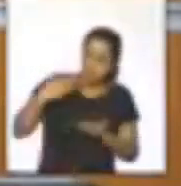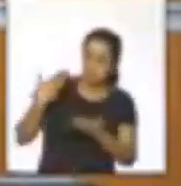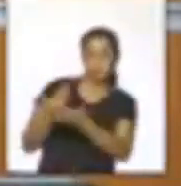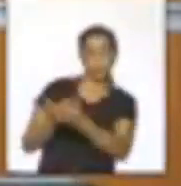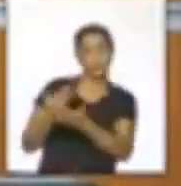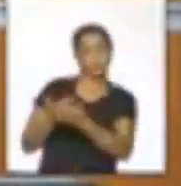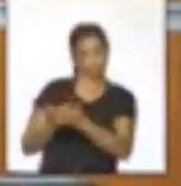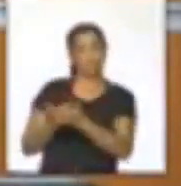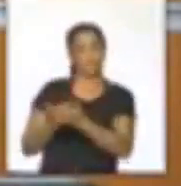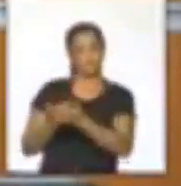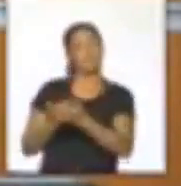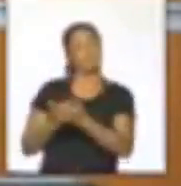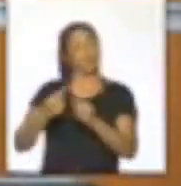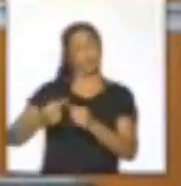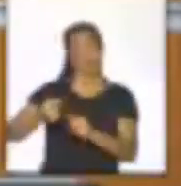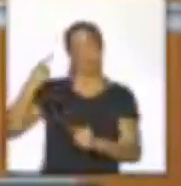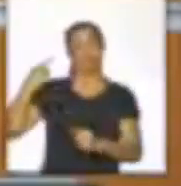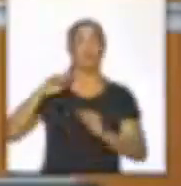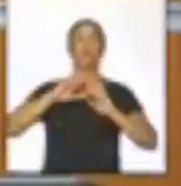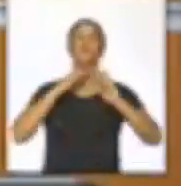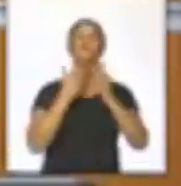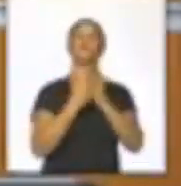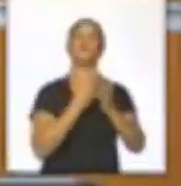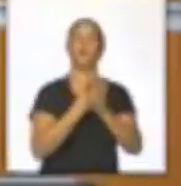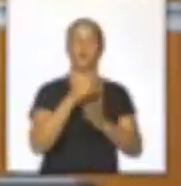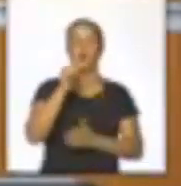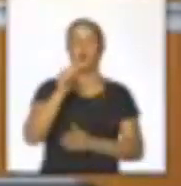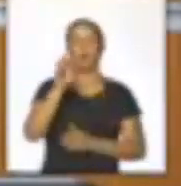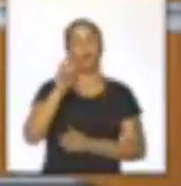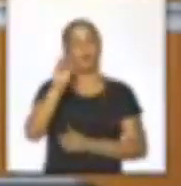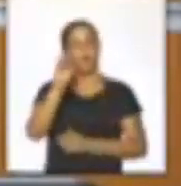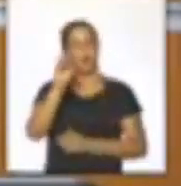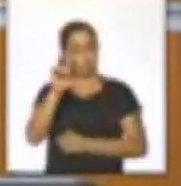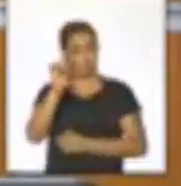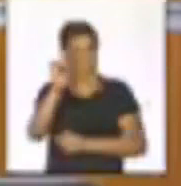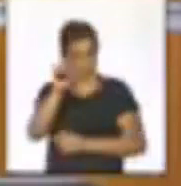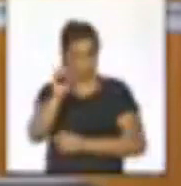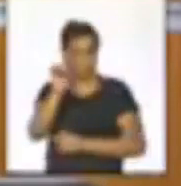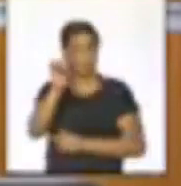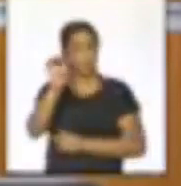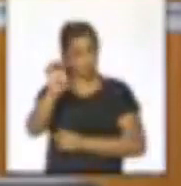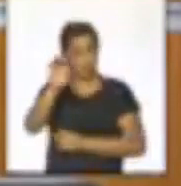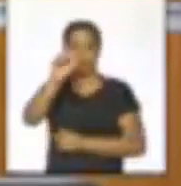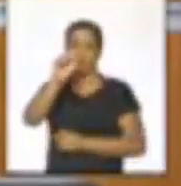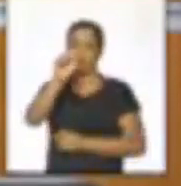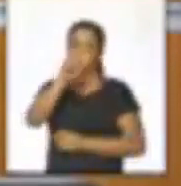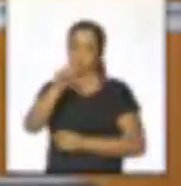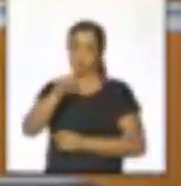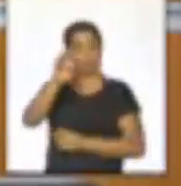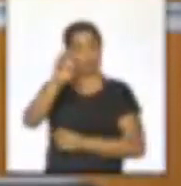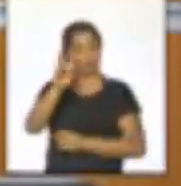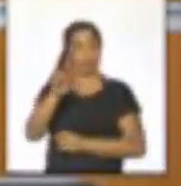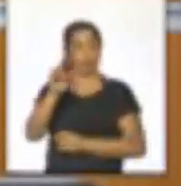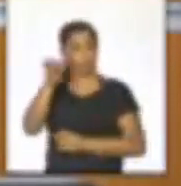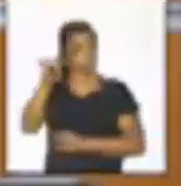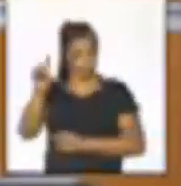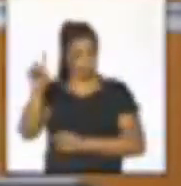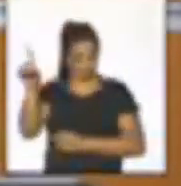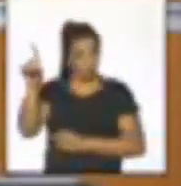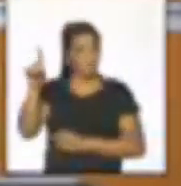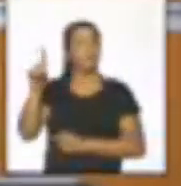foi a Escola Professor Haroldo de Azevedo, no Jardim Planalto, Zona Leste,